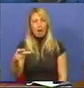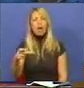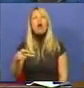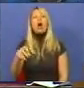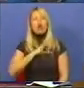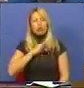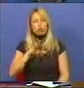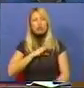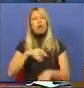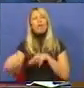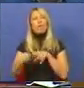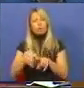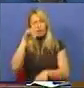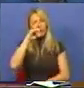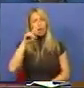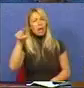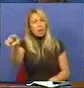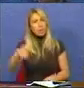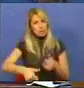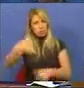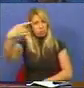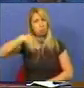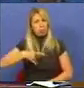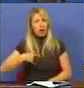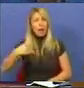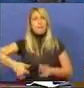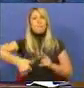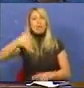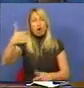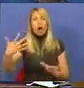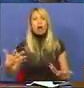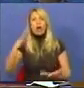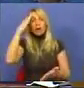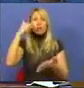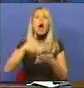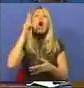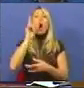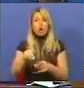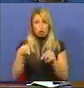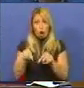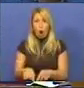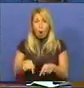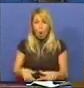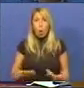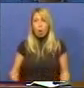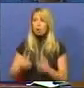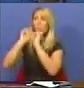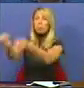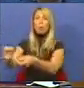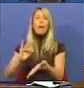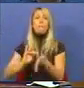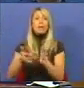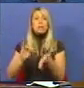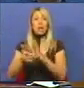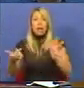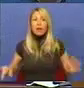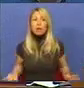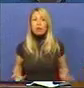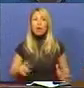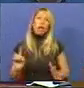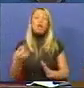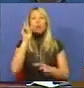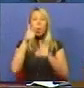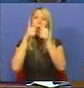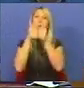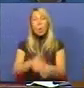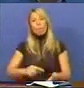as garantias foram totais, não havia, hoje está nas mãos dos brasileiros e até não cumpre as necessidades da